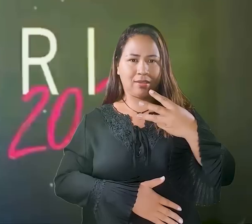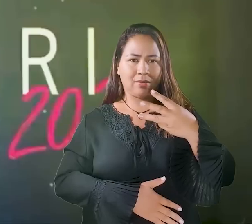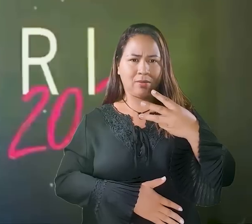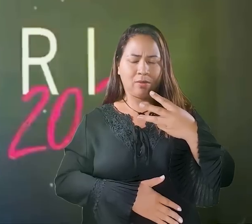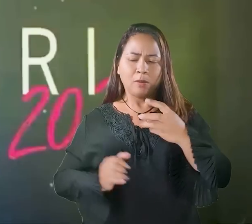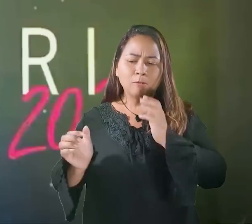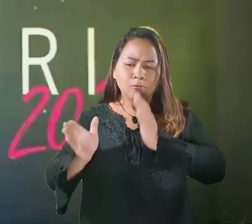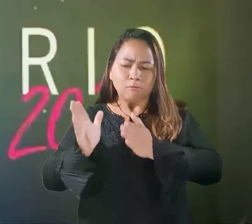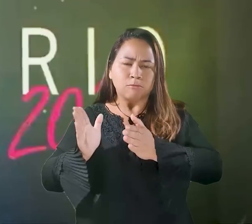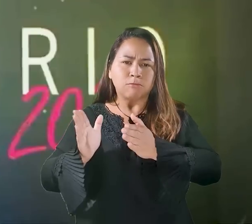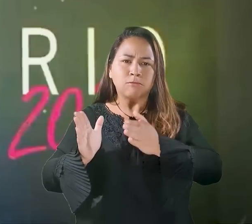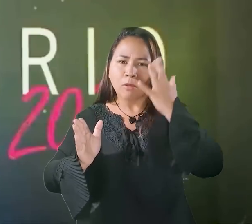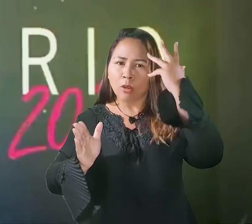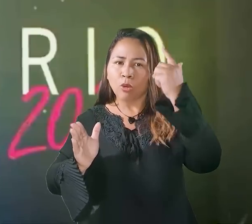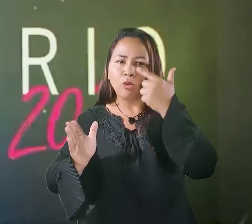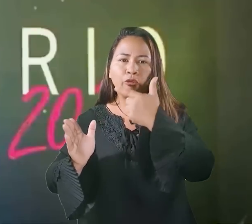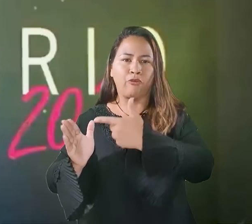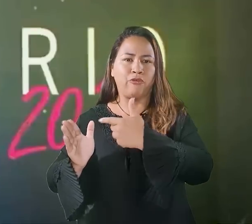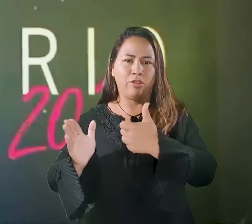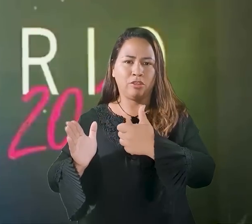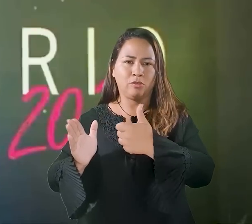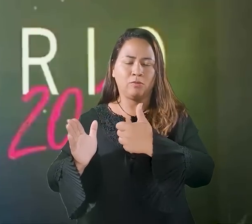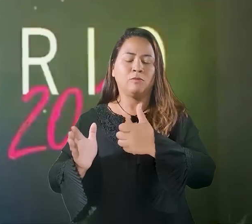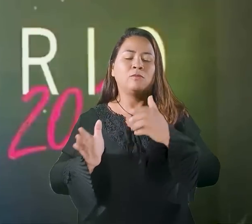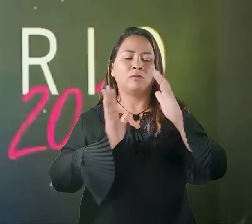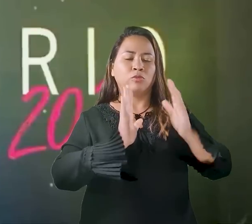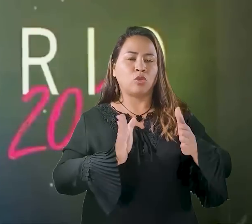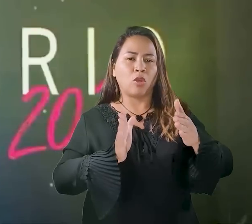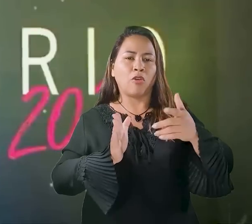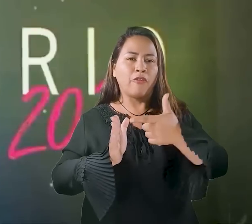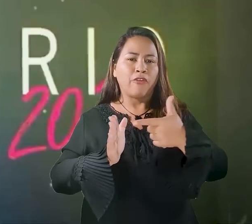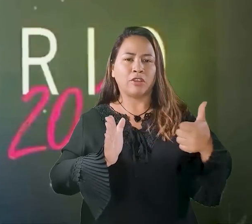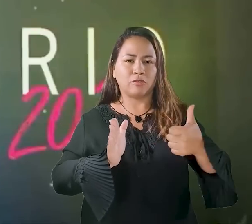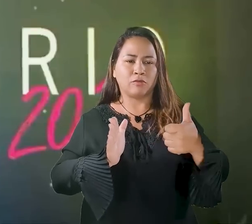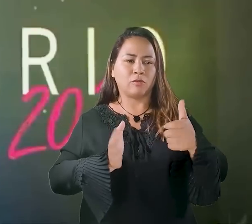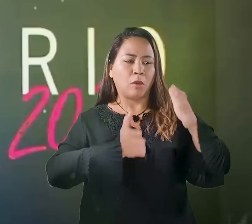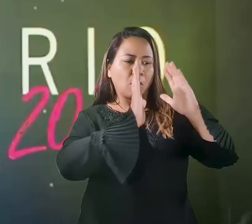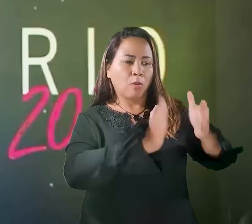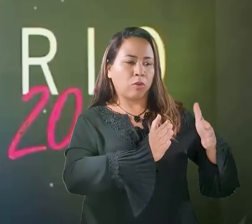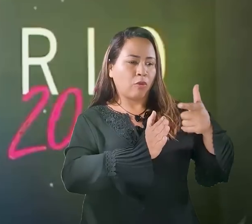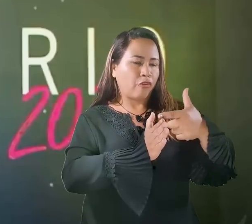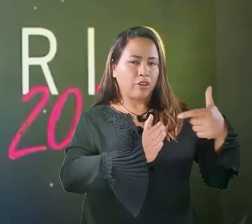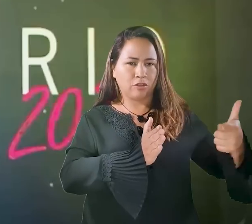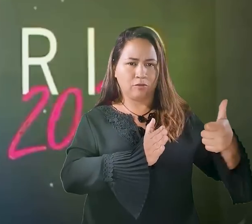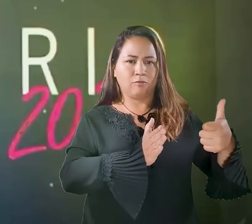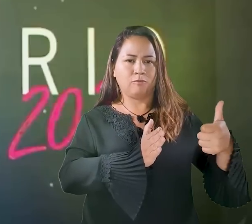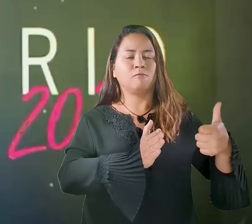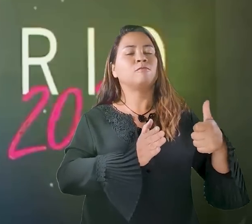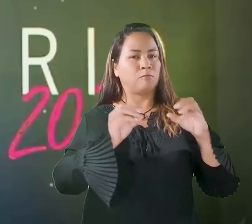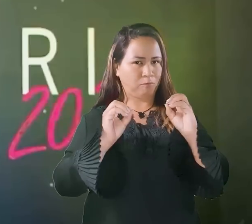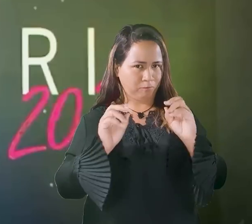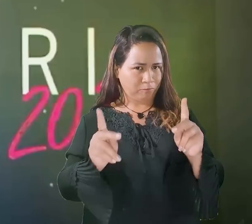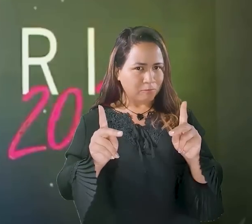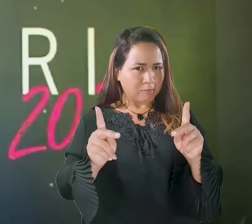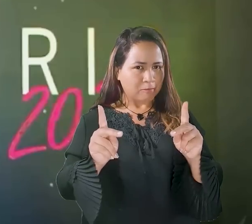reprogramação e 21 dias de programação de uma nova realidade. Aqui, nós vamos fazer